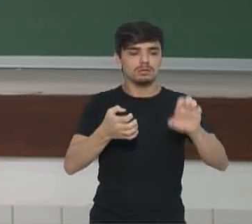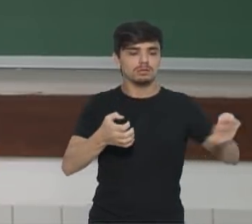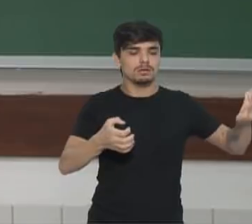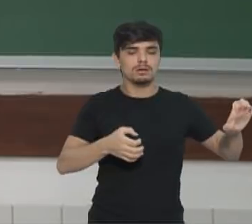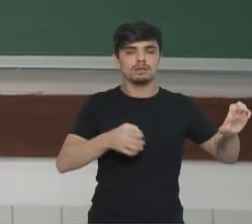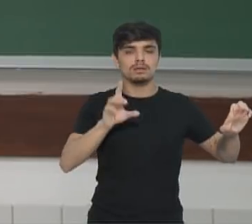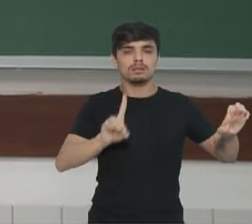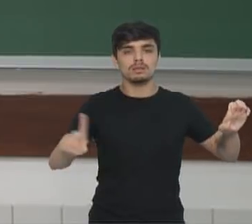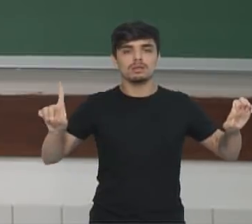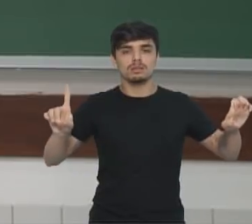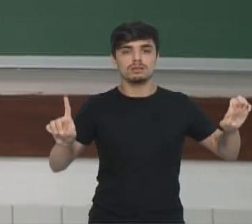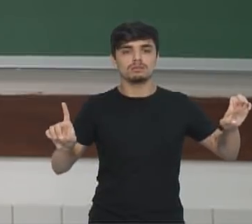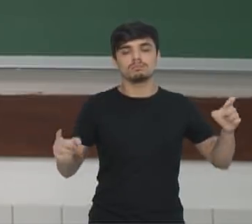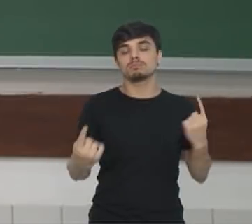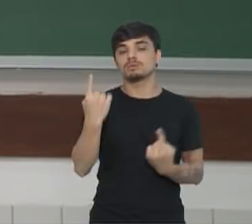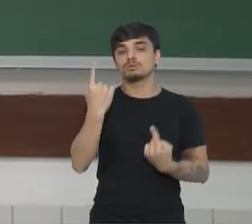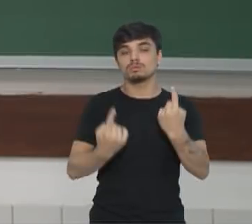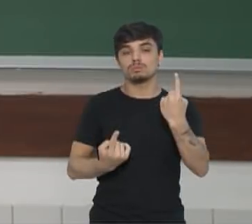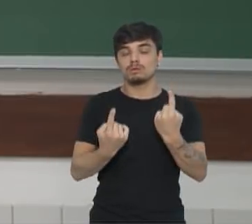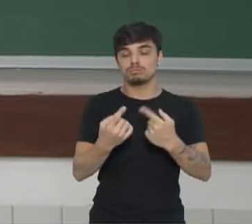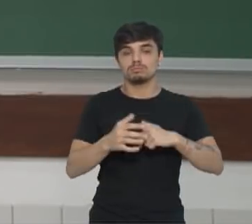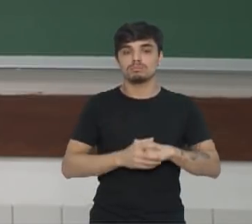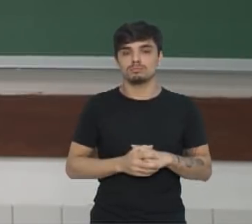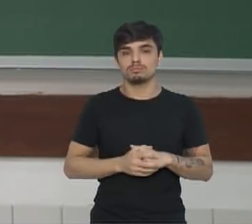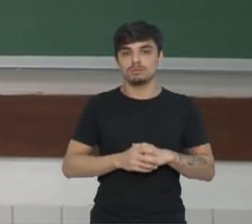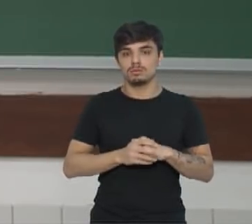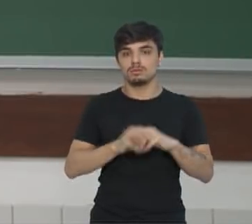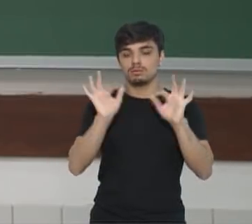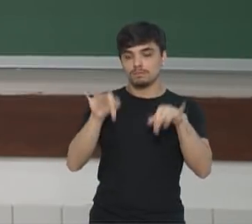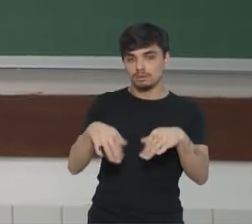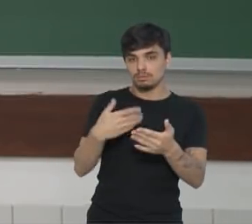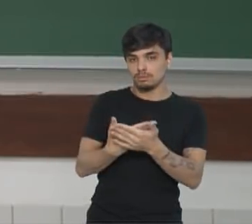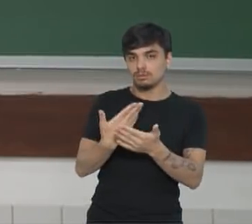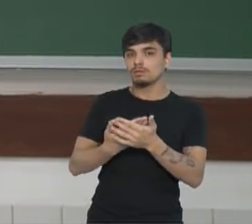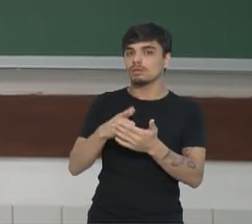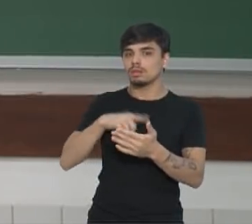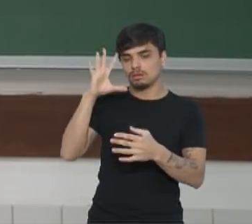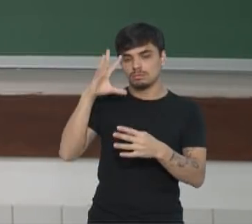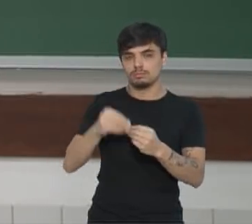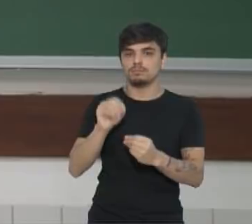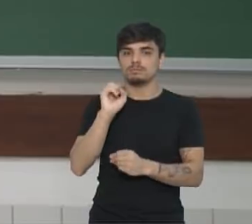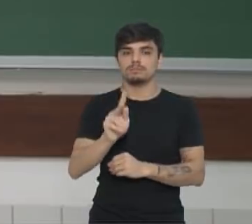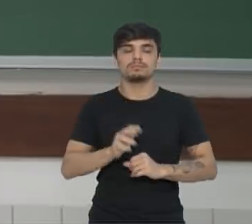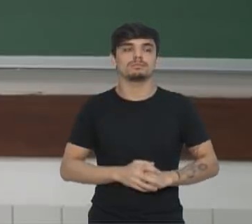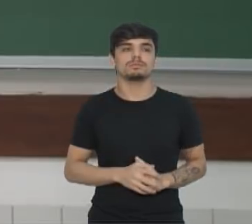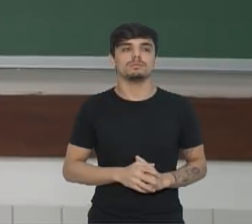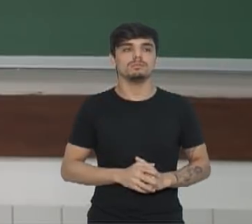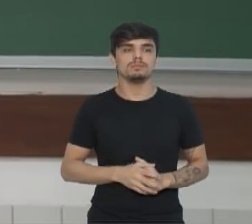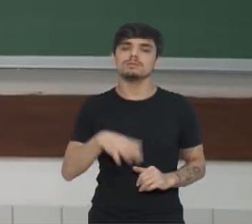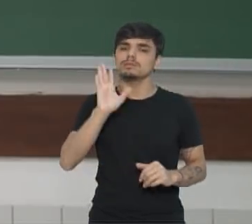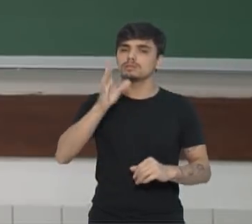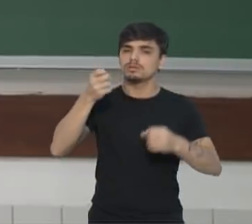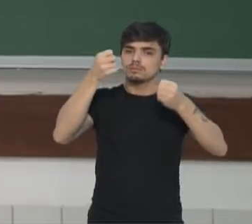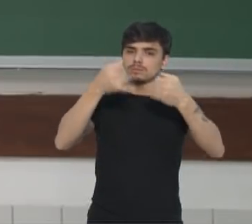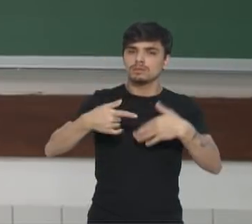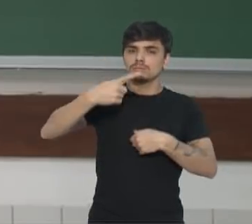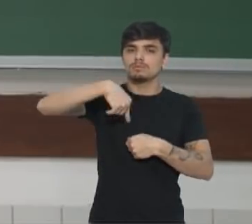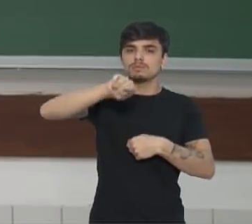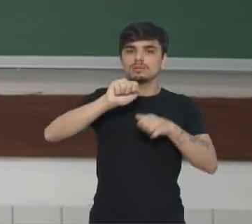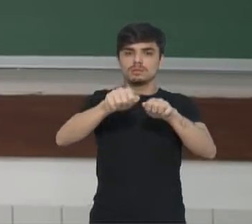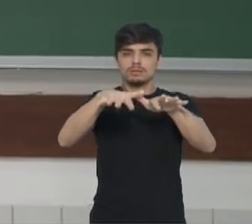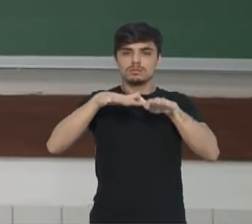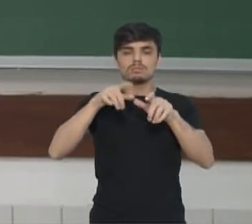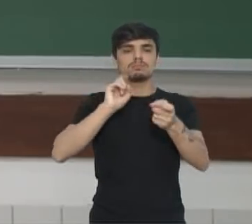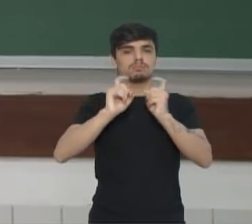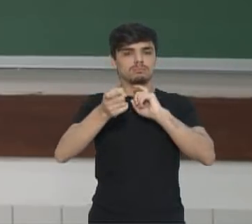da direita? Ao término dessa aula, nós vamos ter essa conclusão, certo? Como eu falei para vocês, a Assembleia Nacional